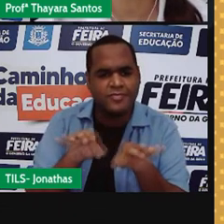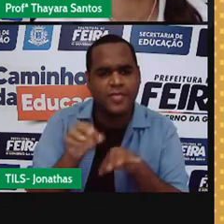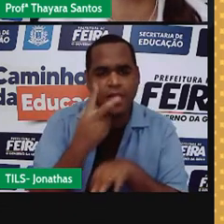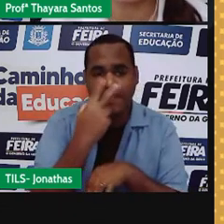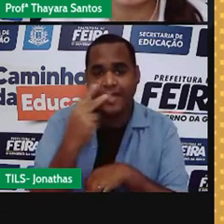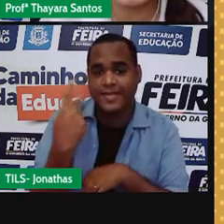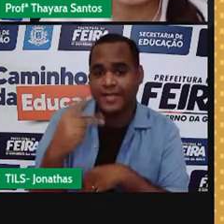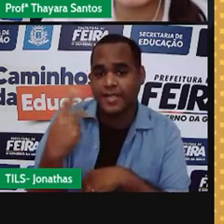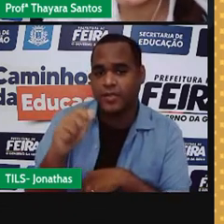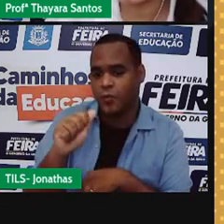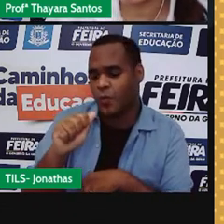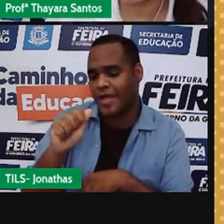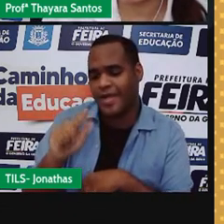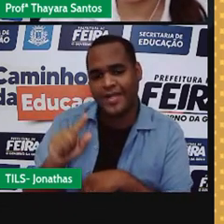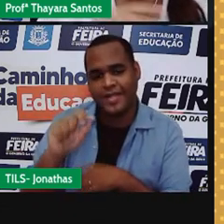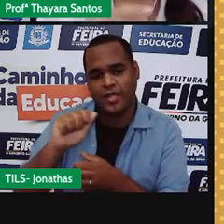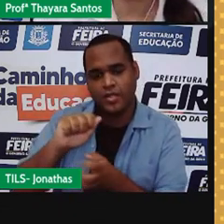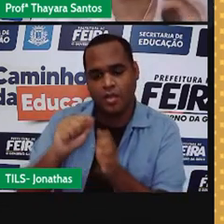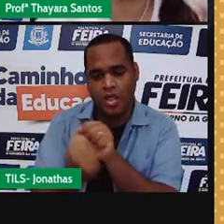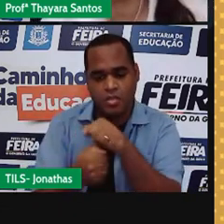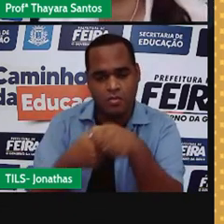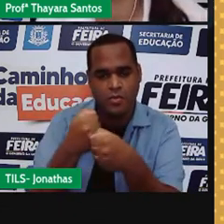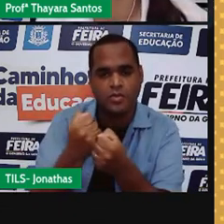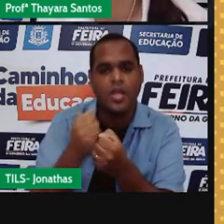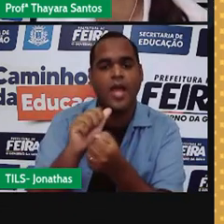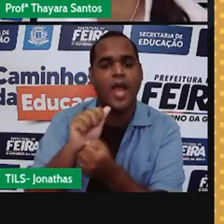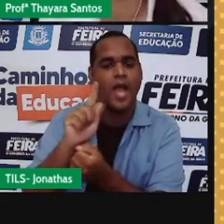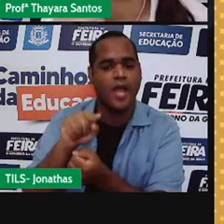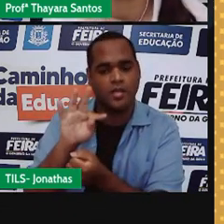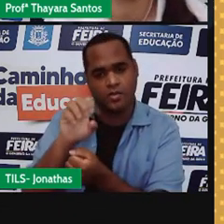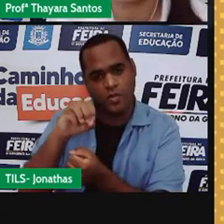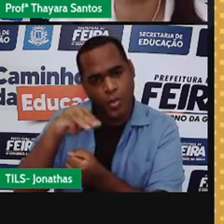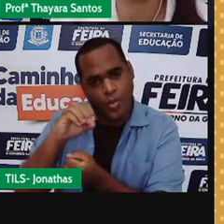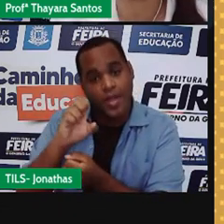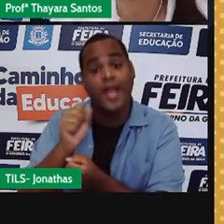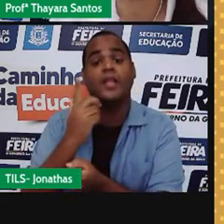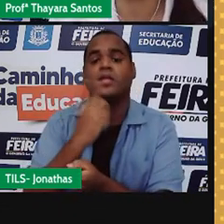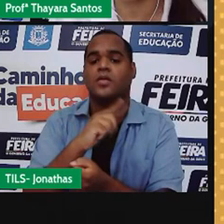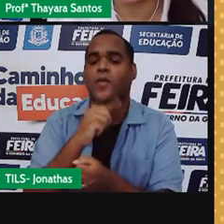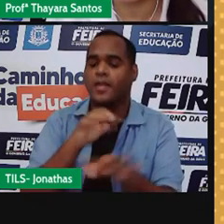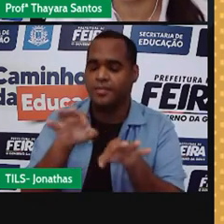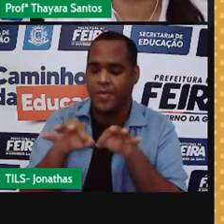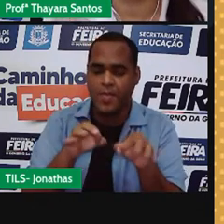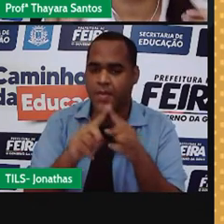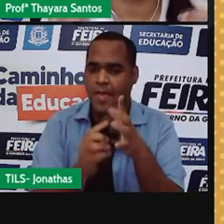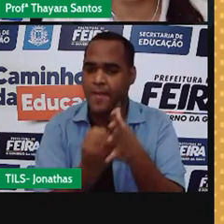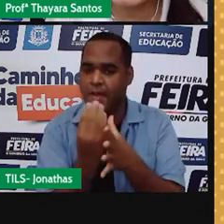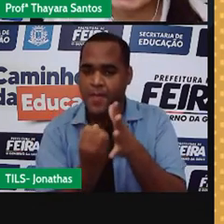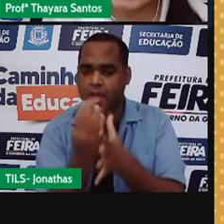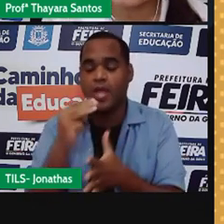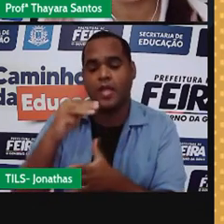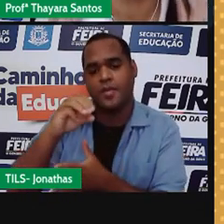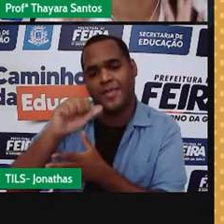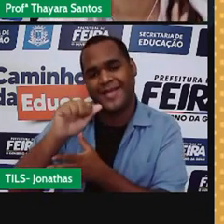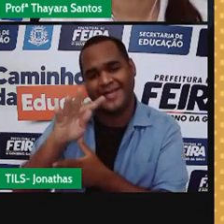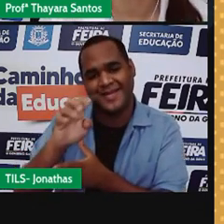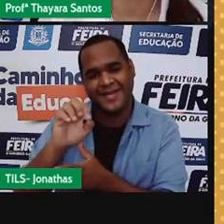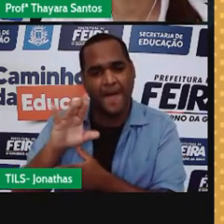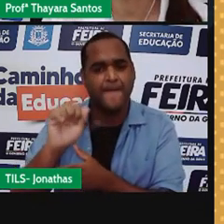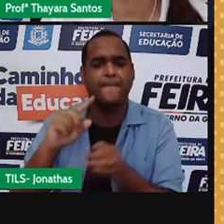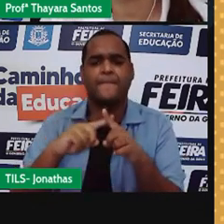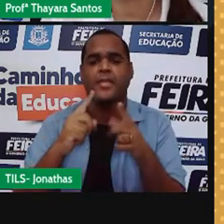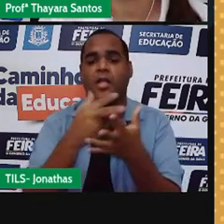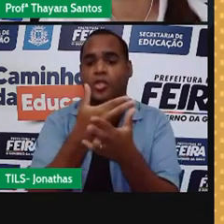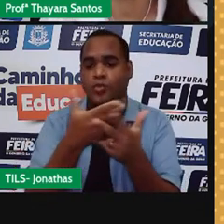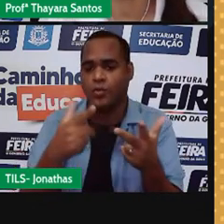os seus átomos fazem, né? Pela organização que esses átomos que formam a matéria fazem. Como assim?